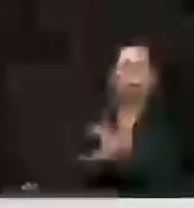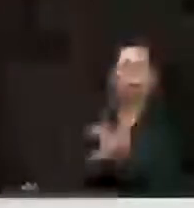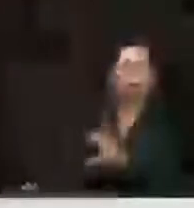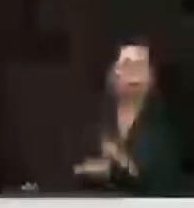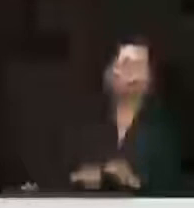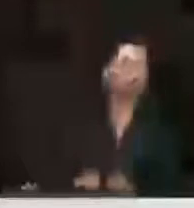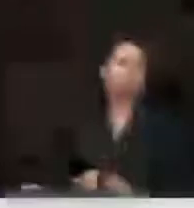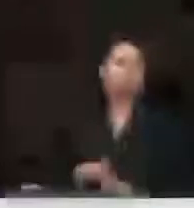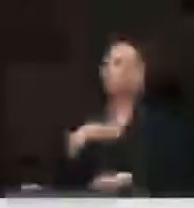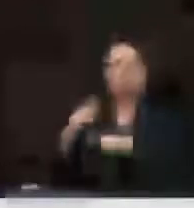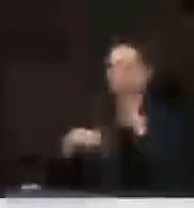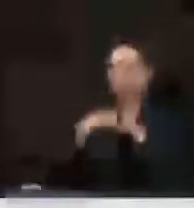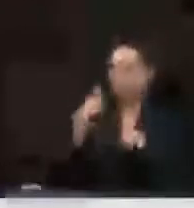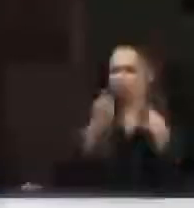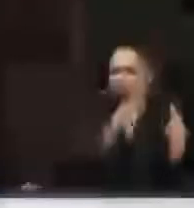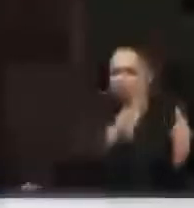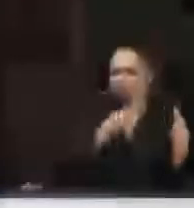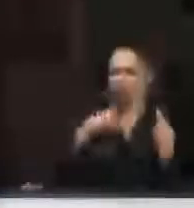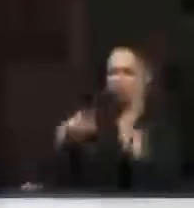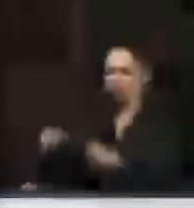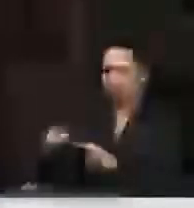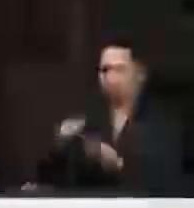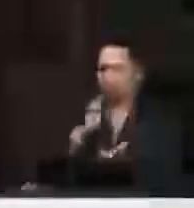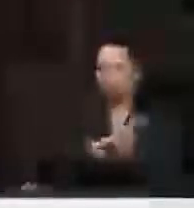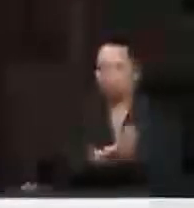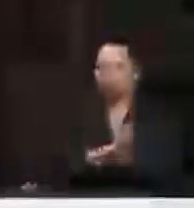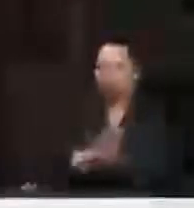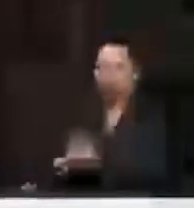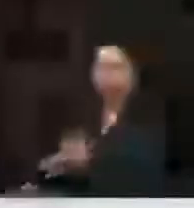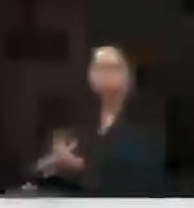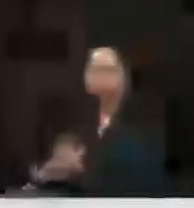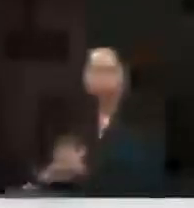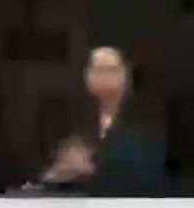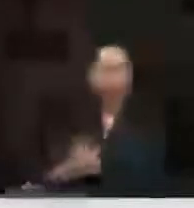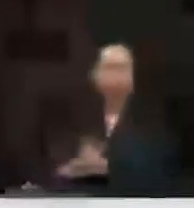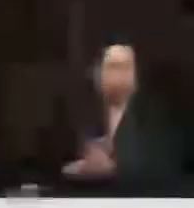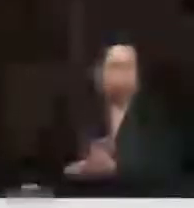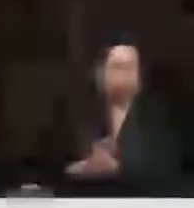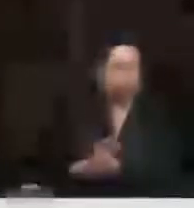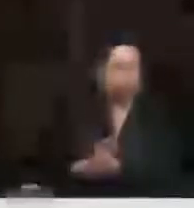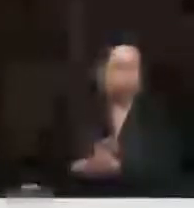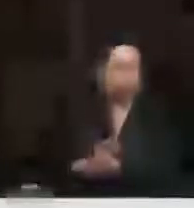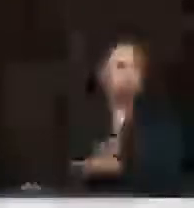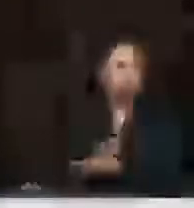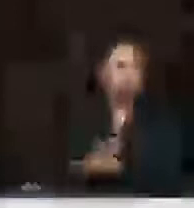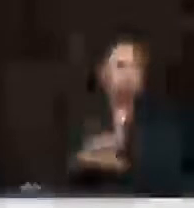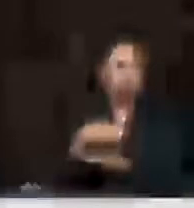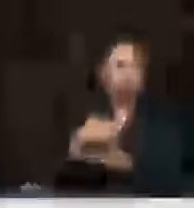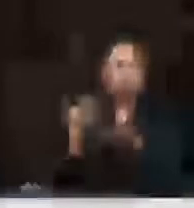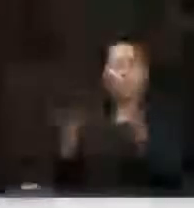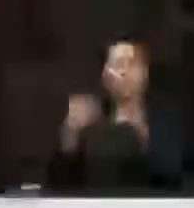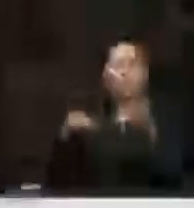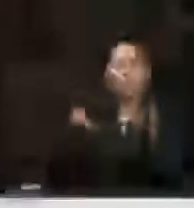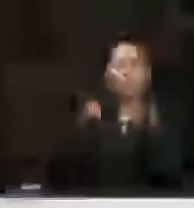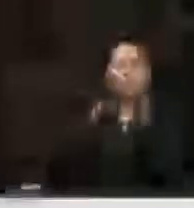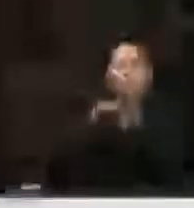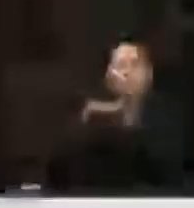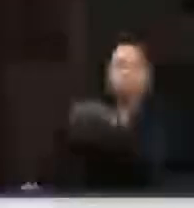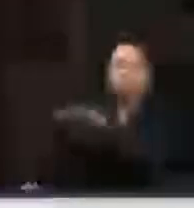que denunciava a discriminação e lutava pela igualdade.